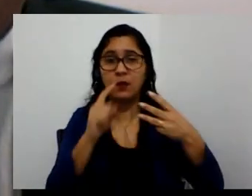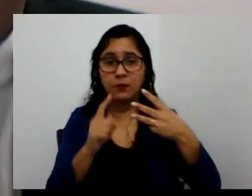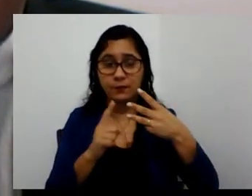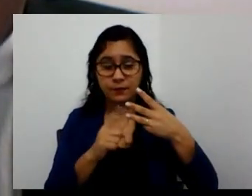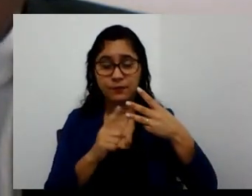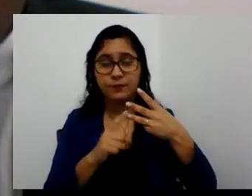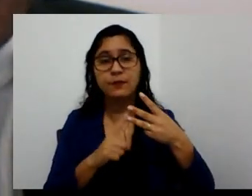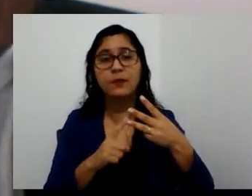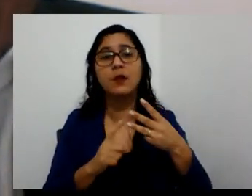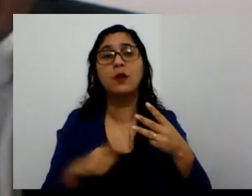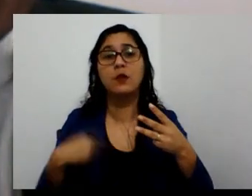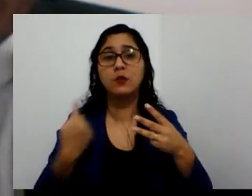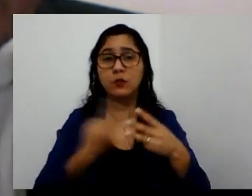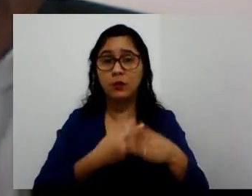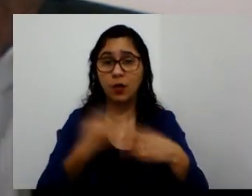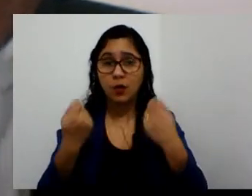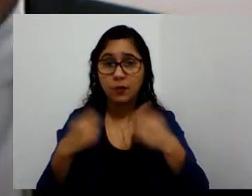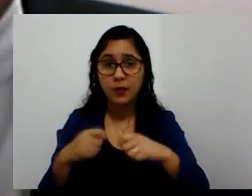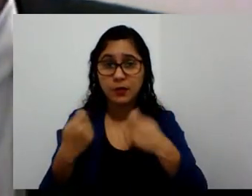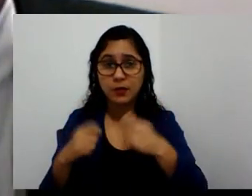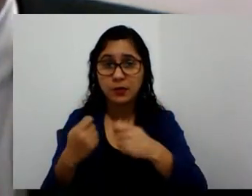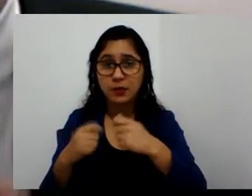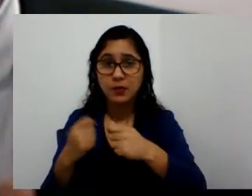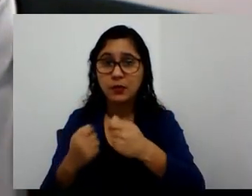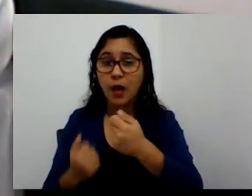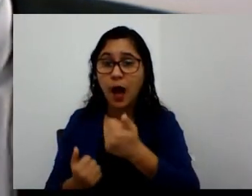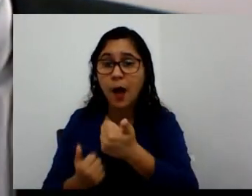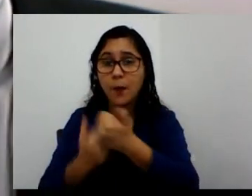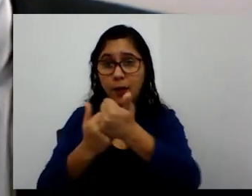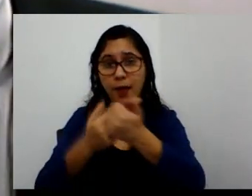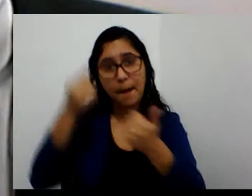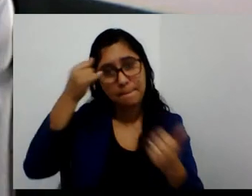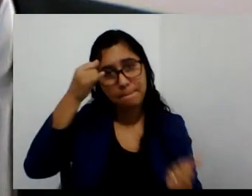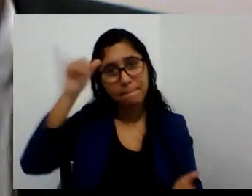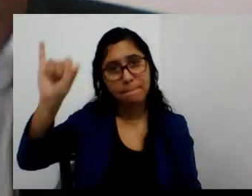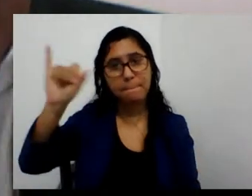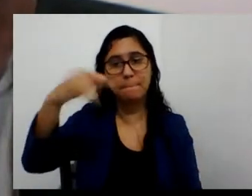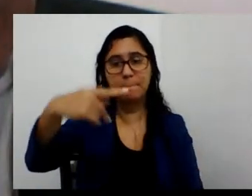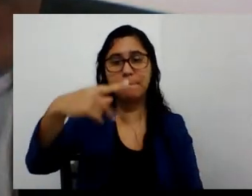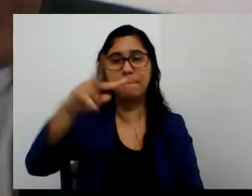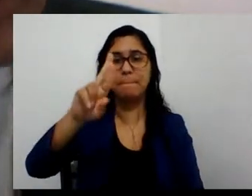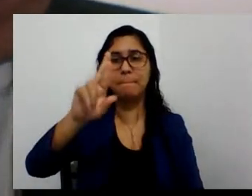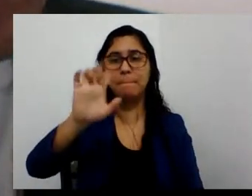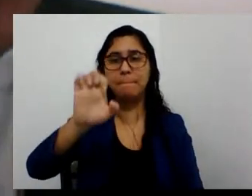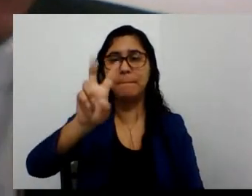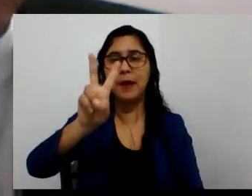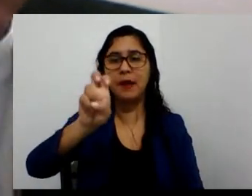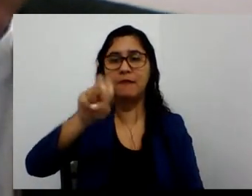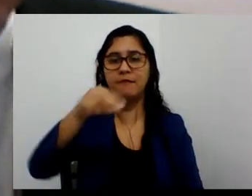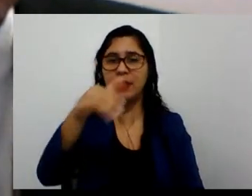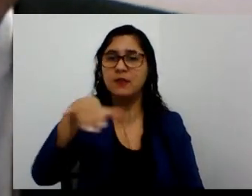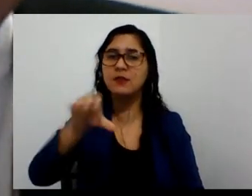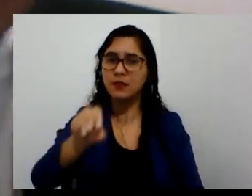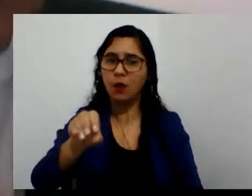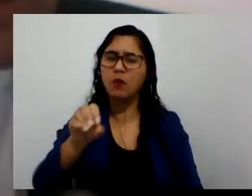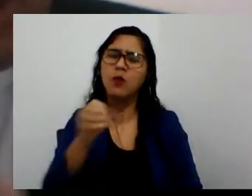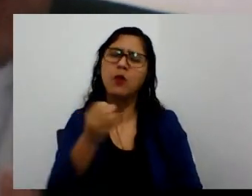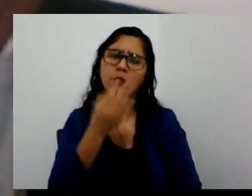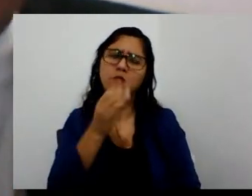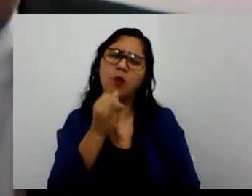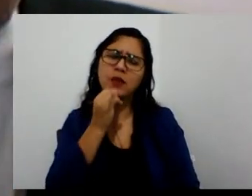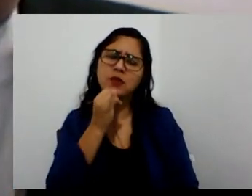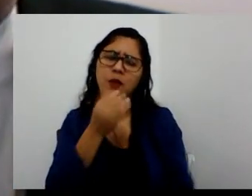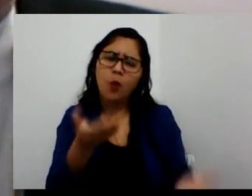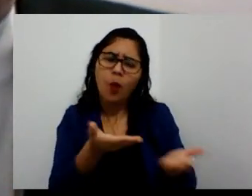precisamos apoiar a prevenção. Um bom exemplo disso, acho que está sendo adquirido aí pela universidade, não sei se já